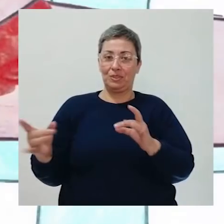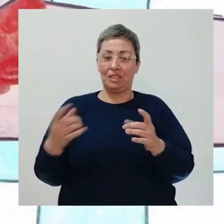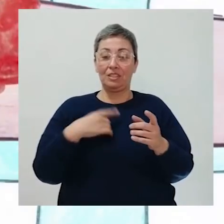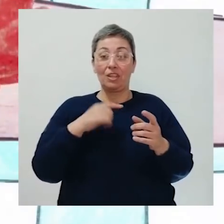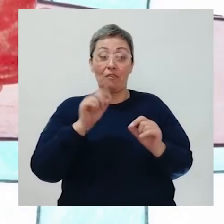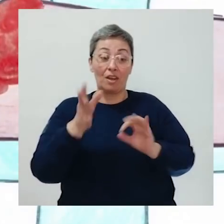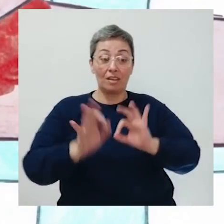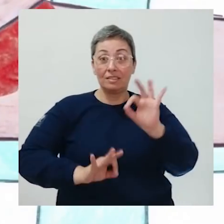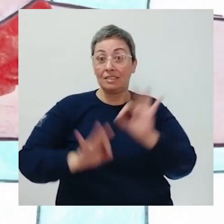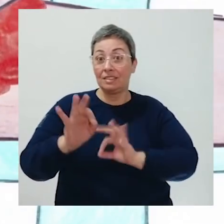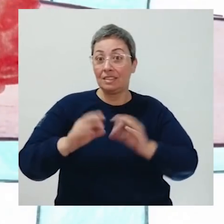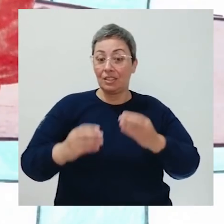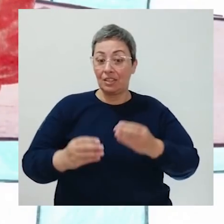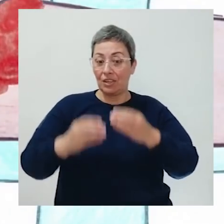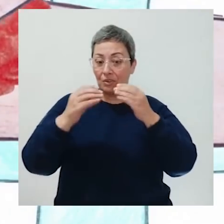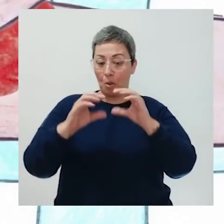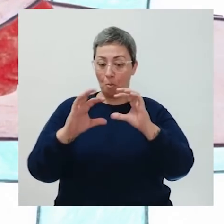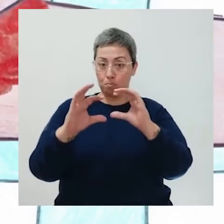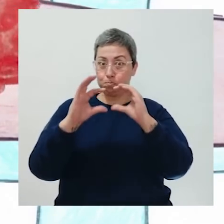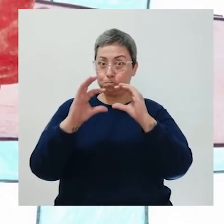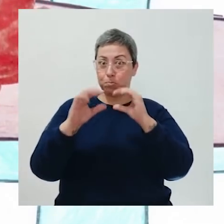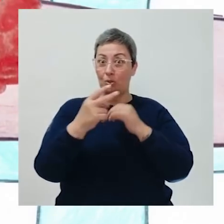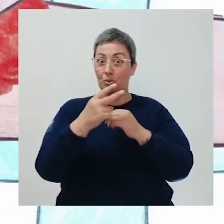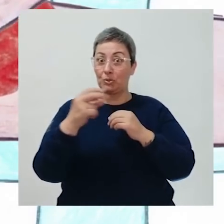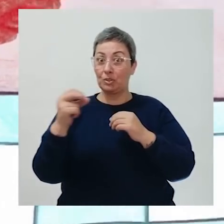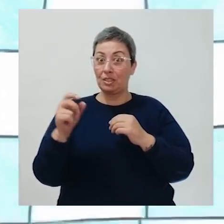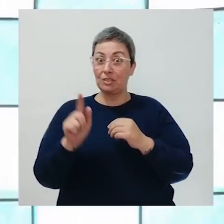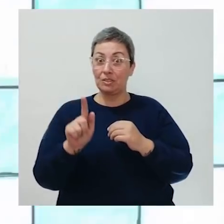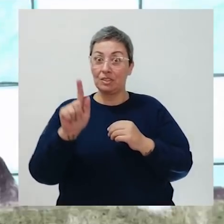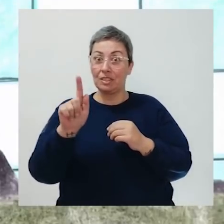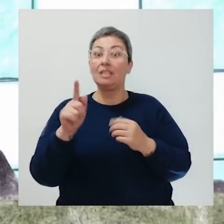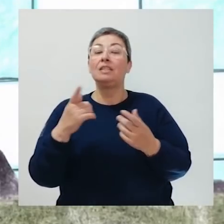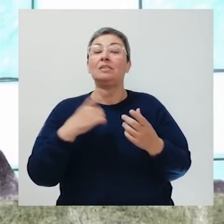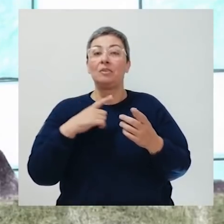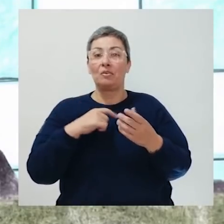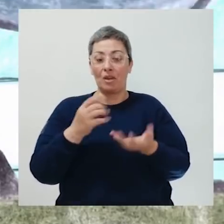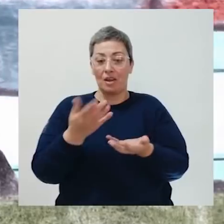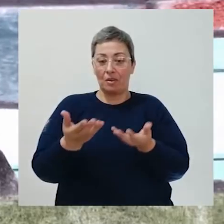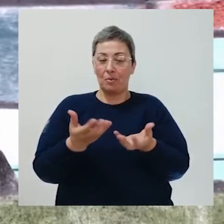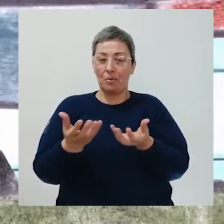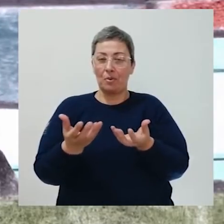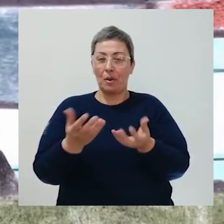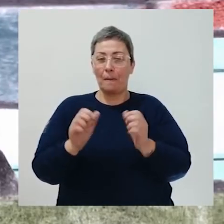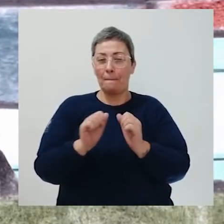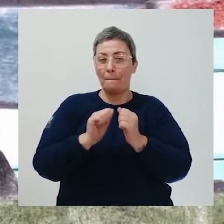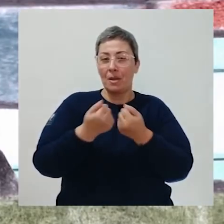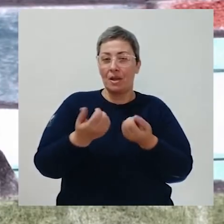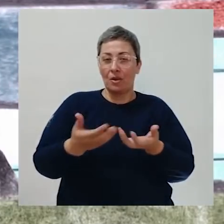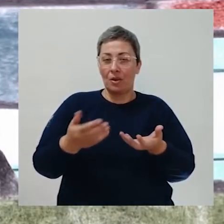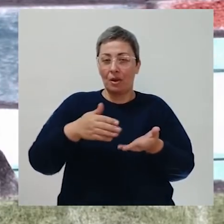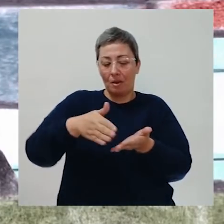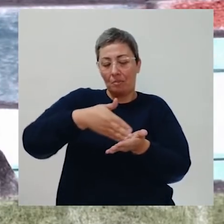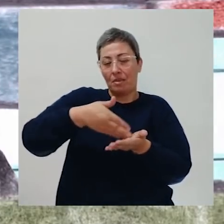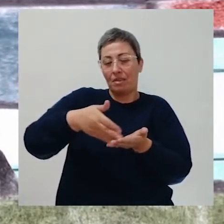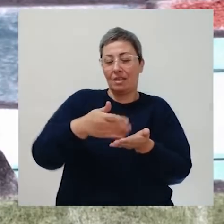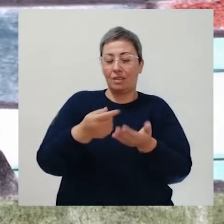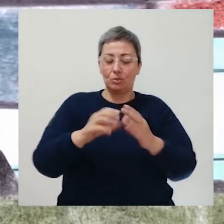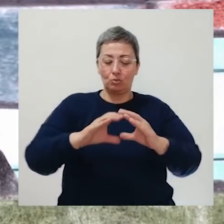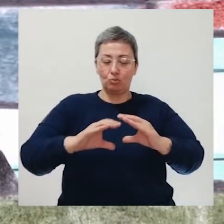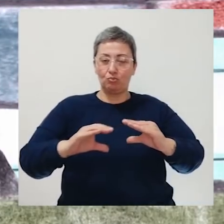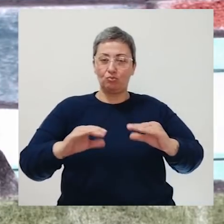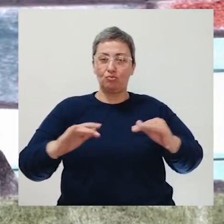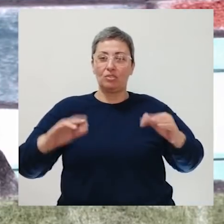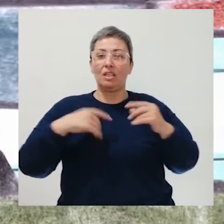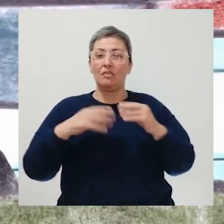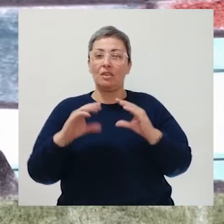Nós faríamos hambúrguer de 200 gramas, altos e macios. Torraríamos o pão na chapa com um pouquinho de manteiga. Assim, o